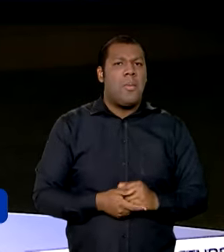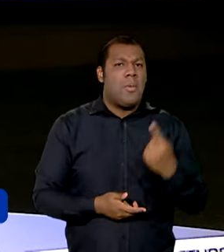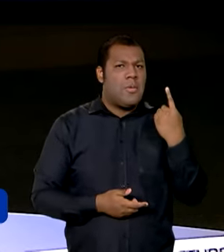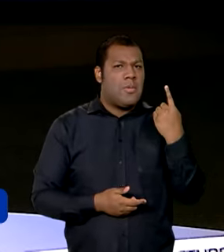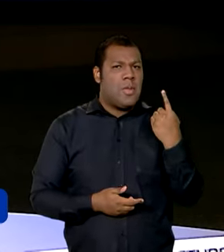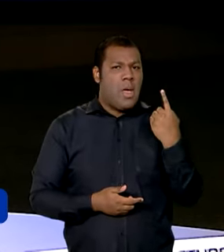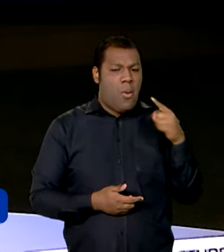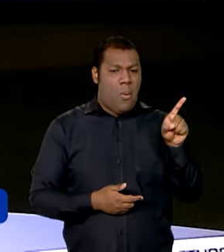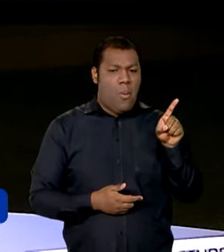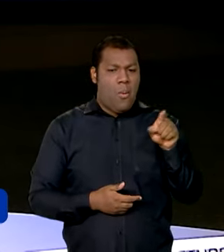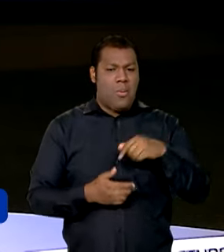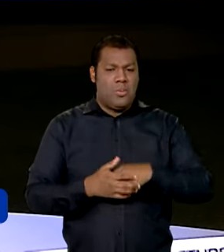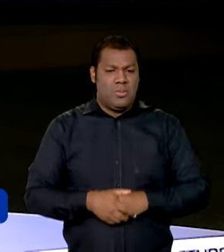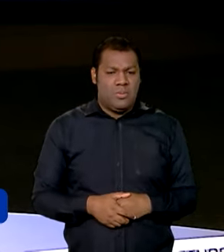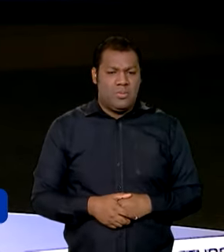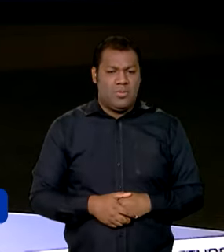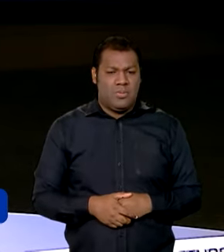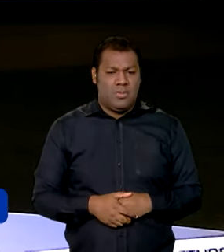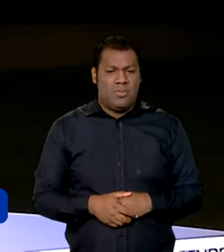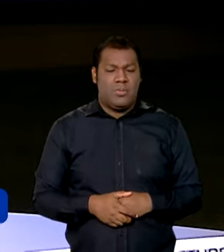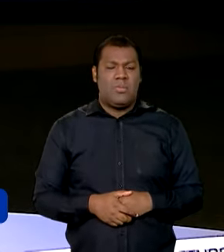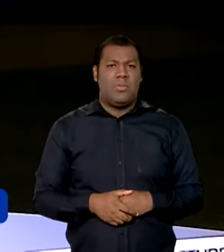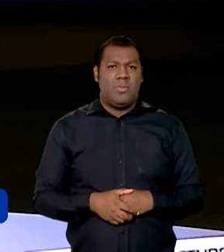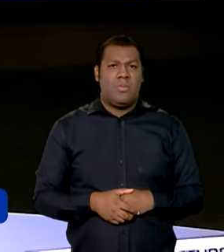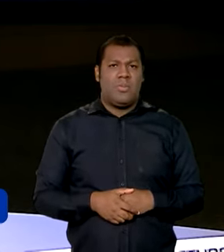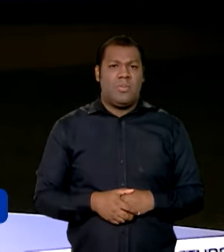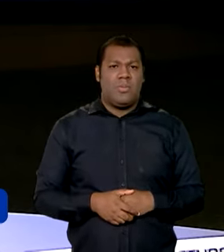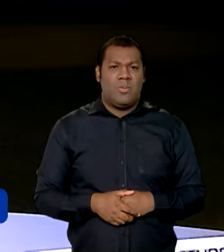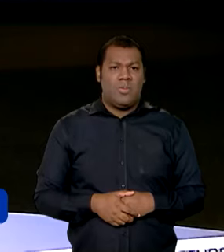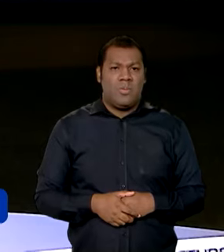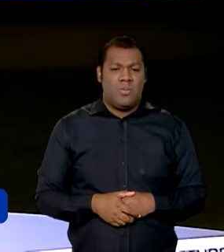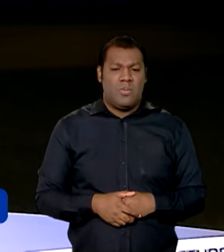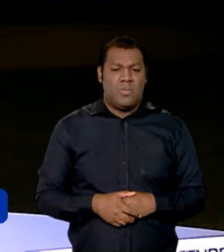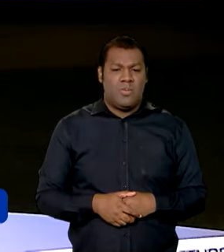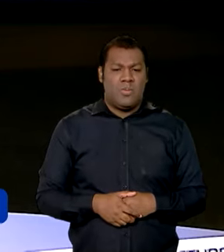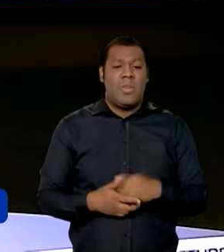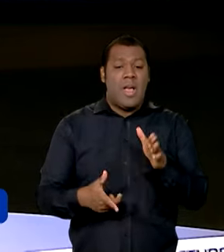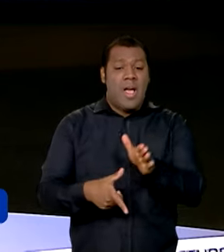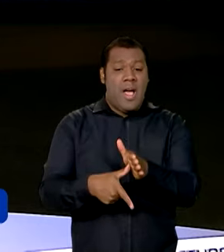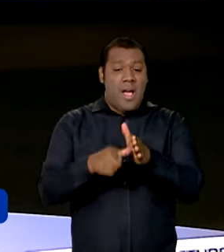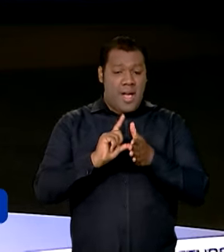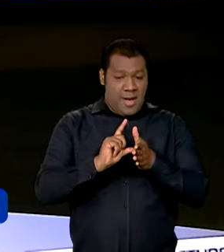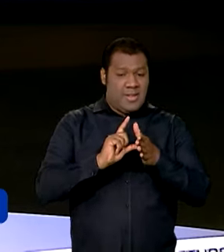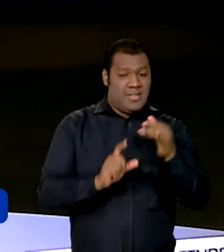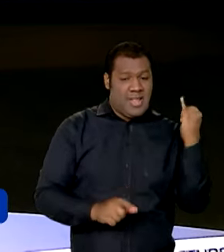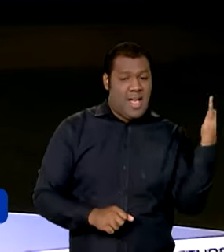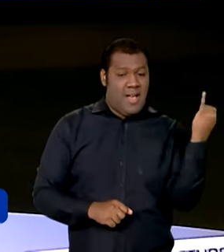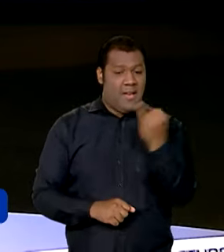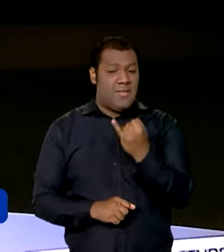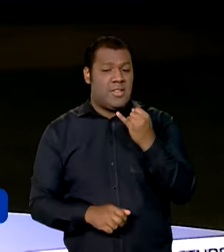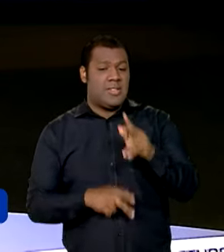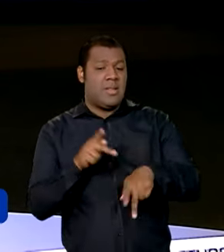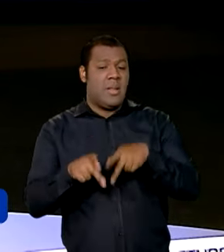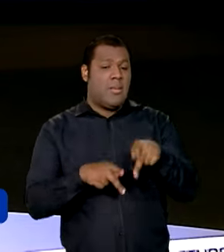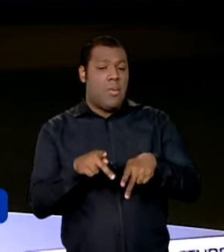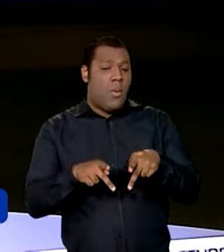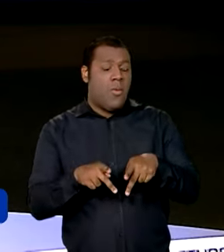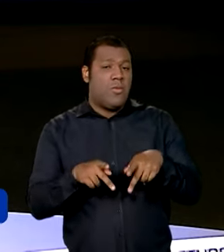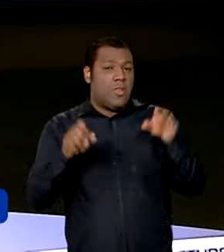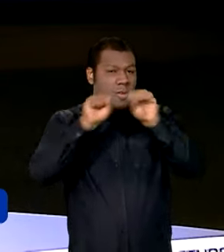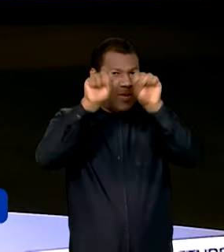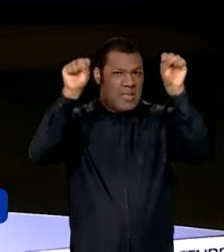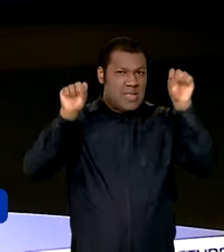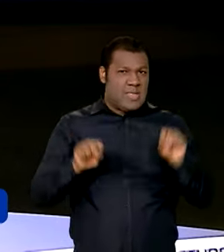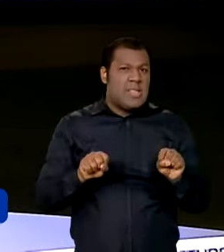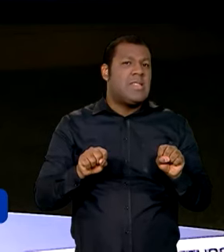esse esses alertas eles vão ser eh implementados no país simultaneamente ou vai ser por